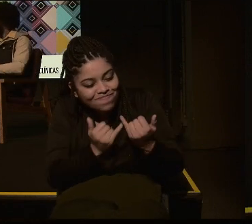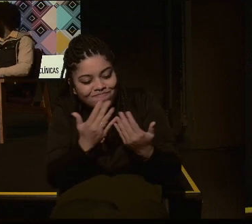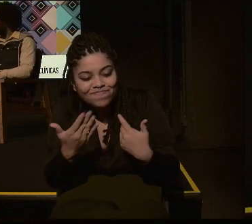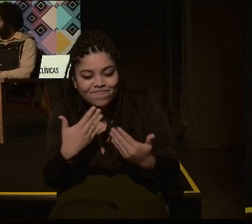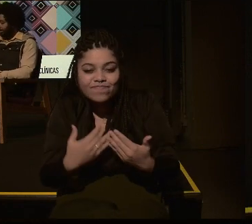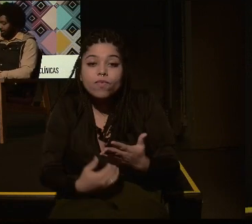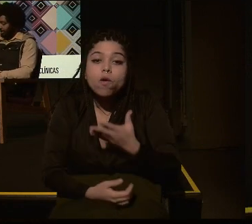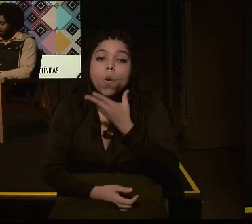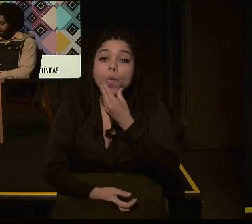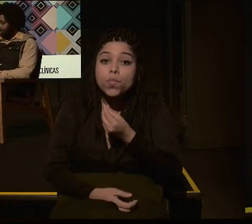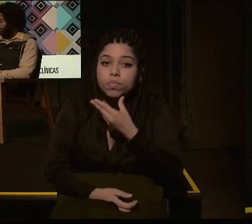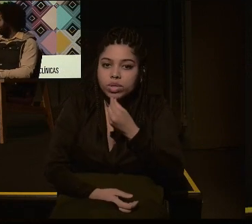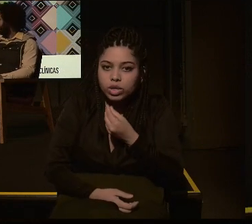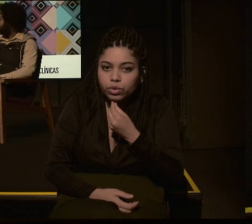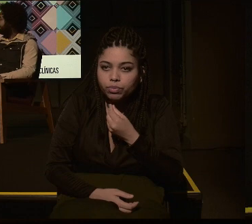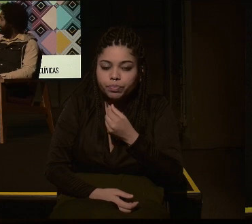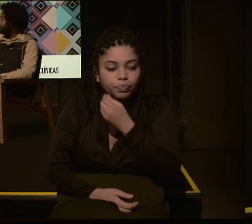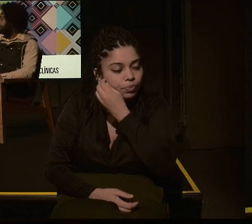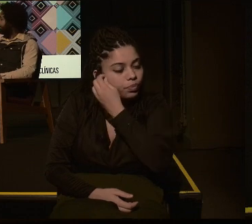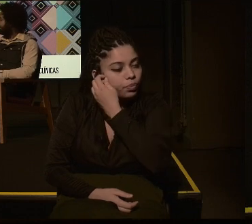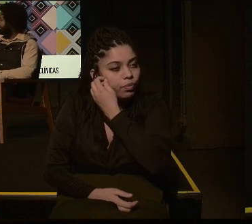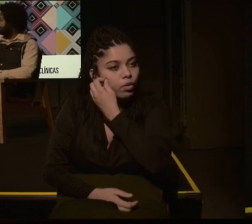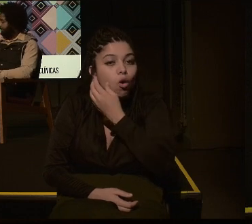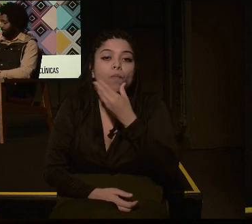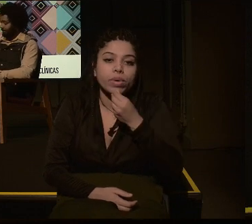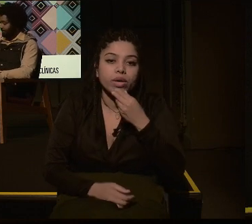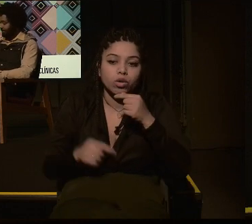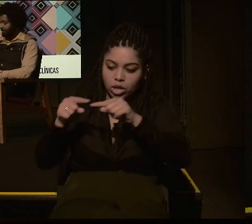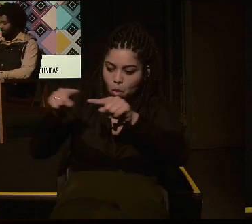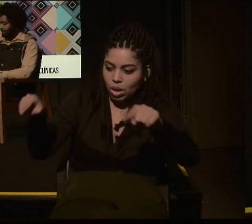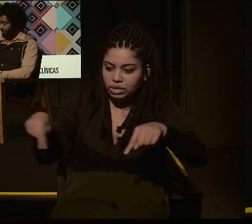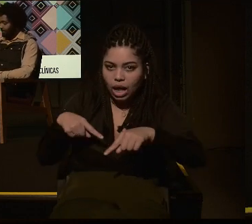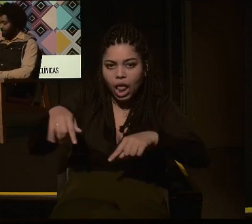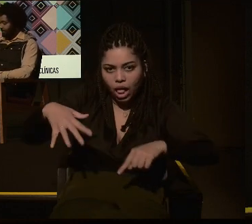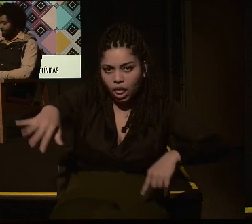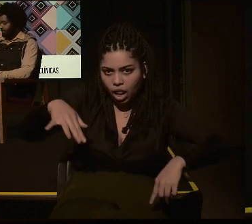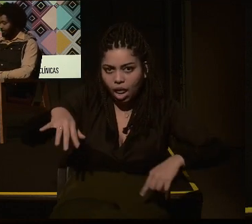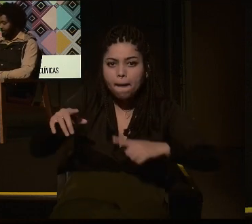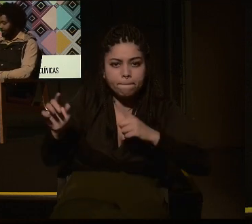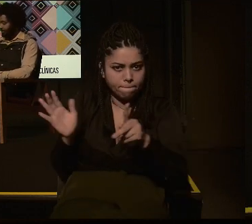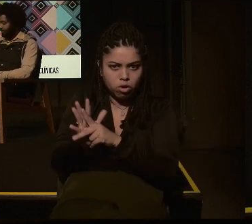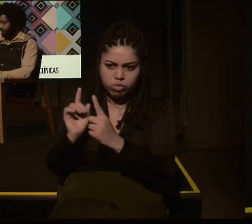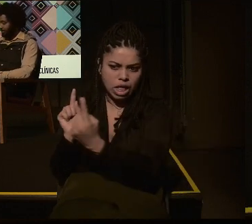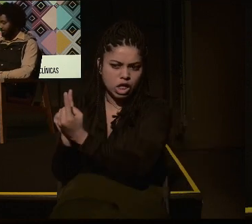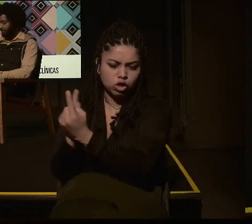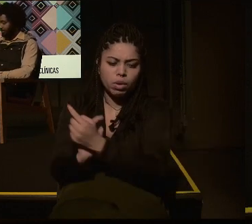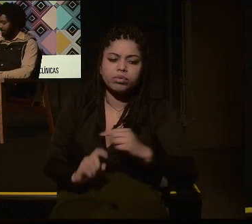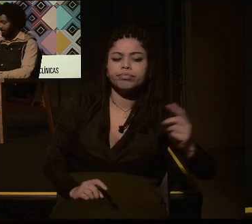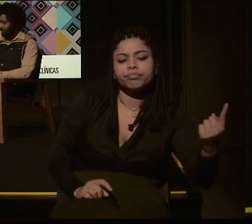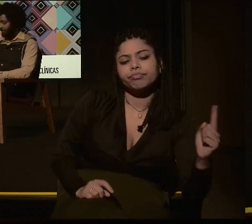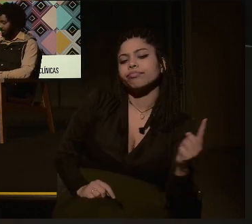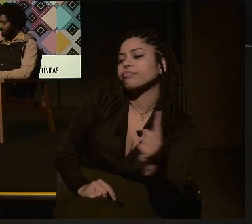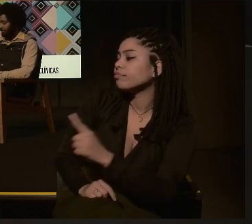garoto, pelo que ela conta, entra na sala, que era reservada esse atendimento, olha e fala assim: